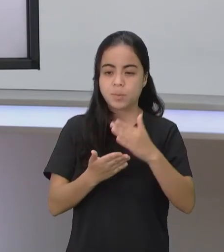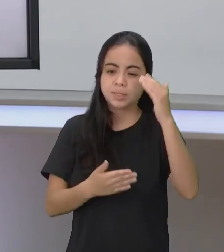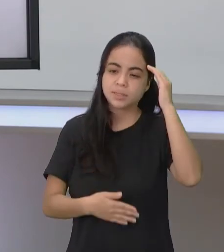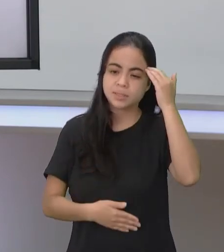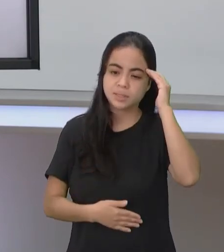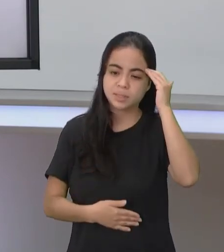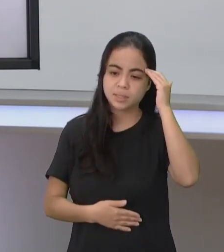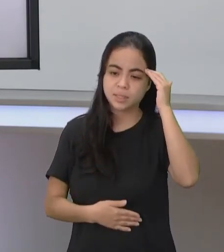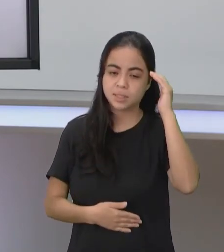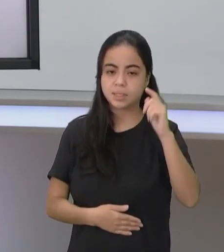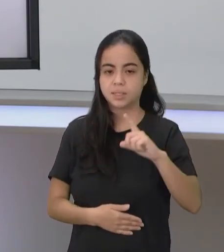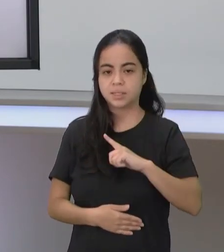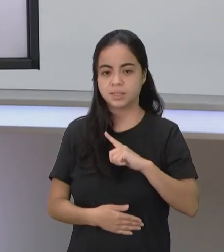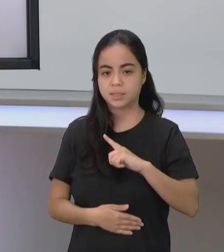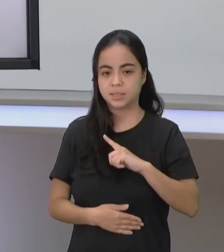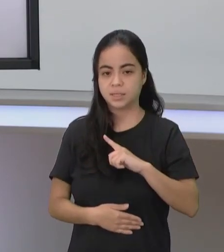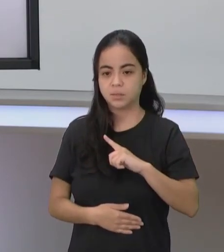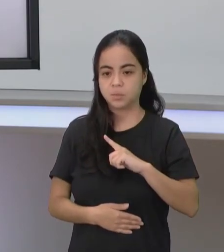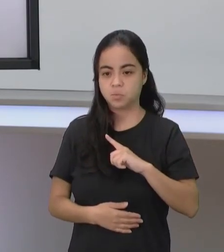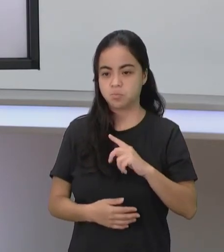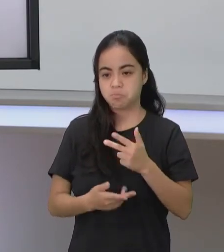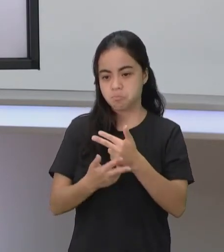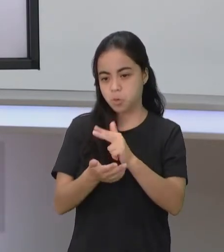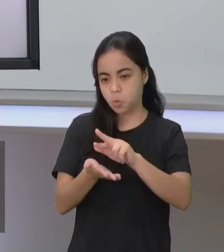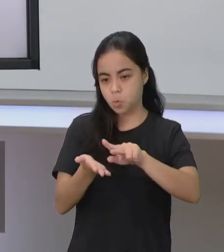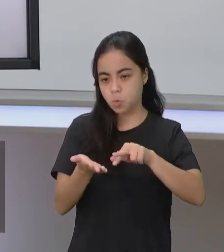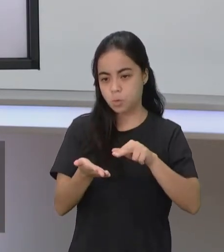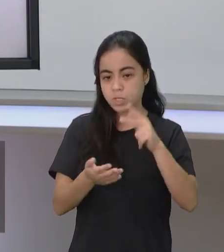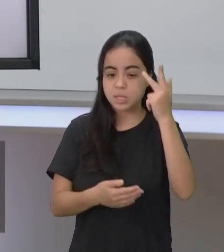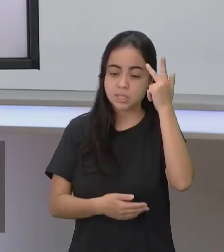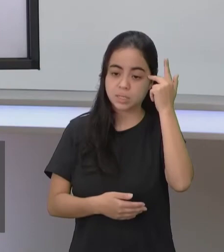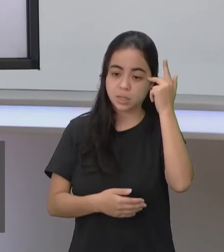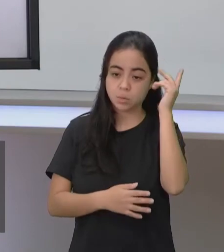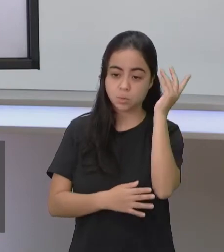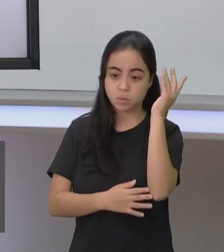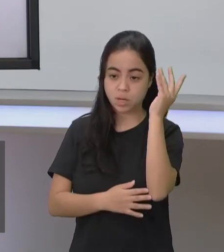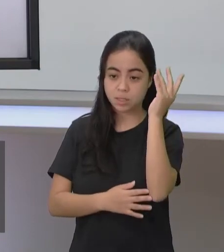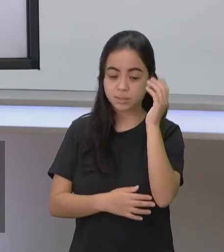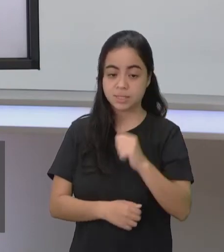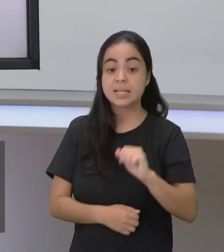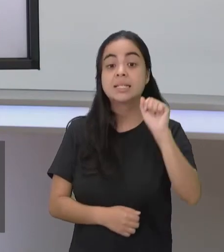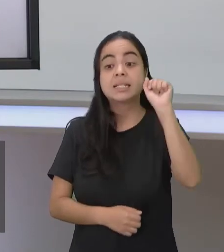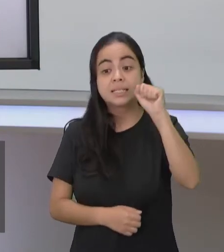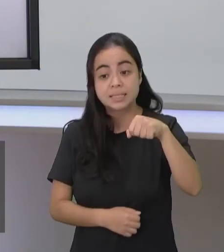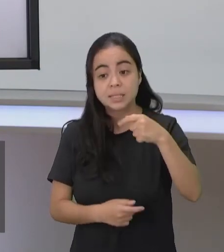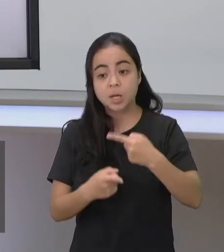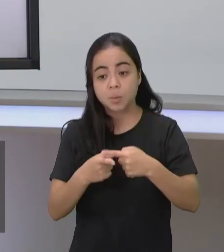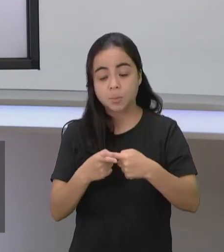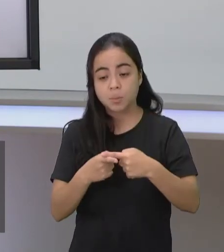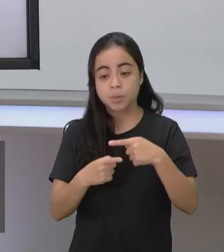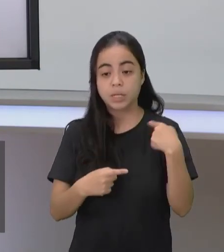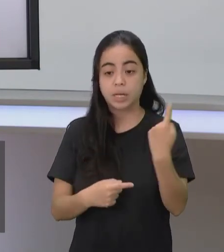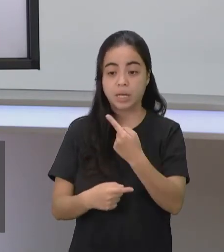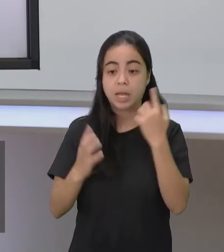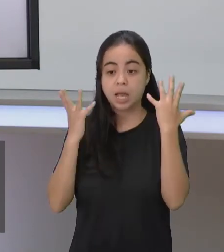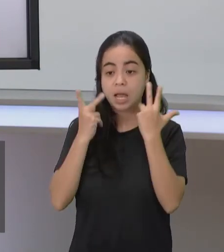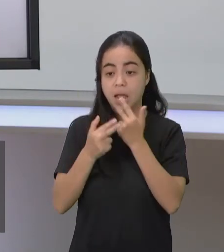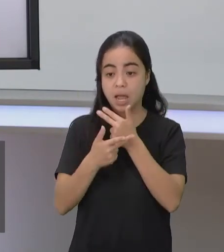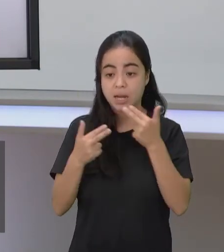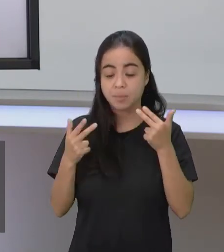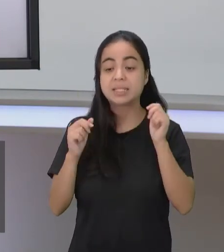assim, existem aspectos que são naturais na gente. Óbvio, a gente somos animais como qualquer outro. A gente